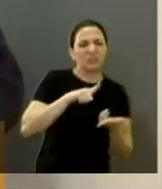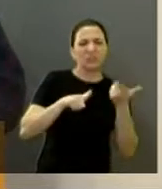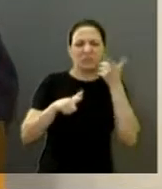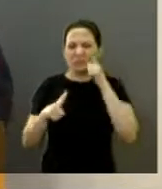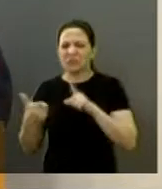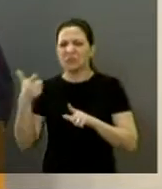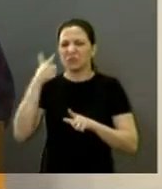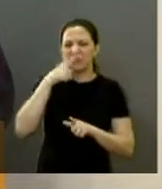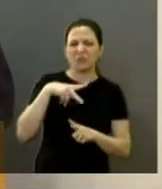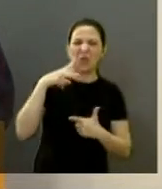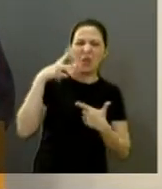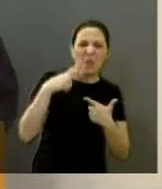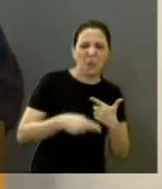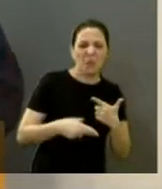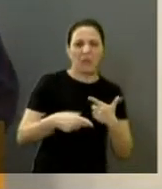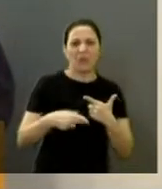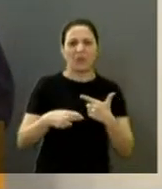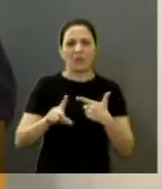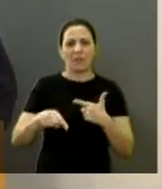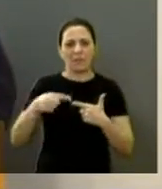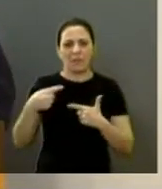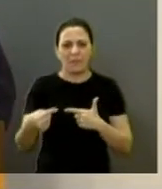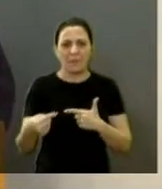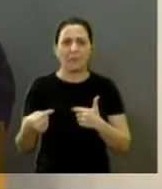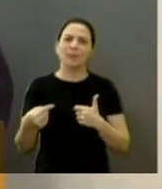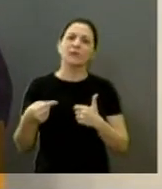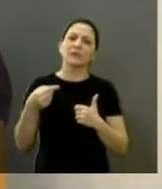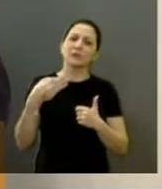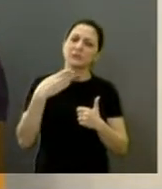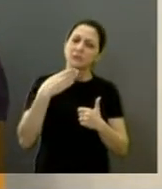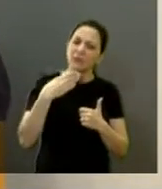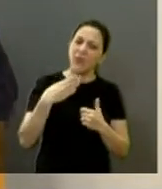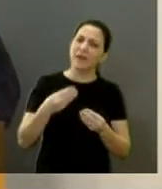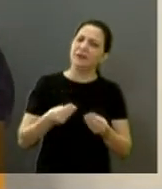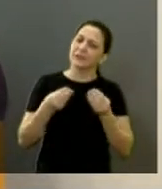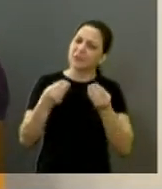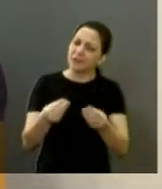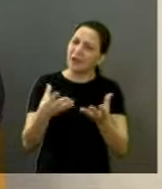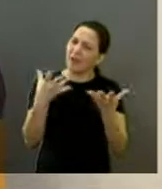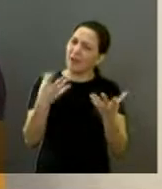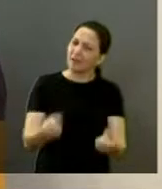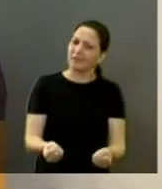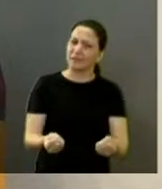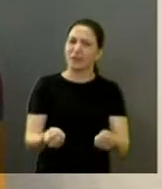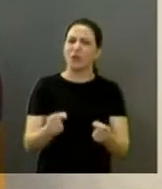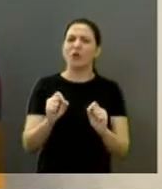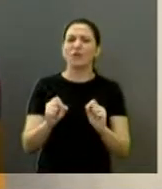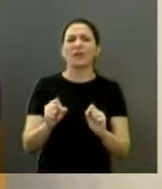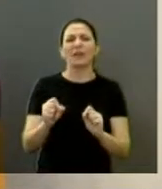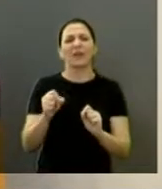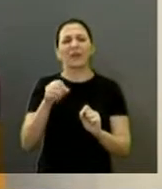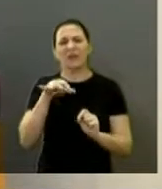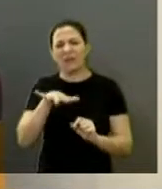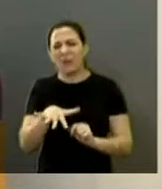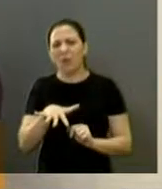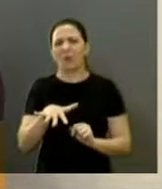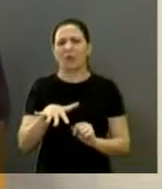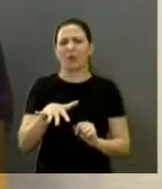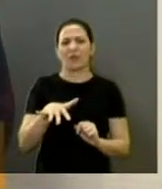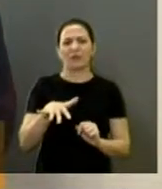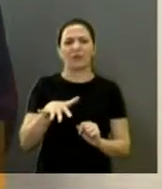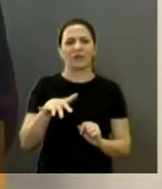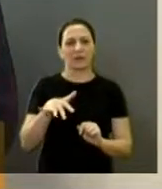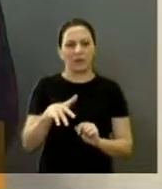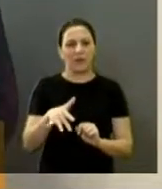e rompe e depois quando você vai lá e te oferece você aceita quem é pior essa pergunta que eu